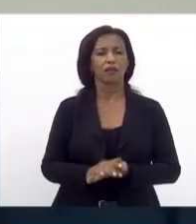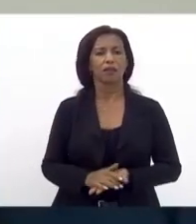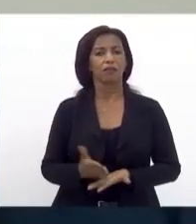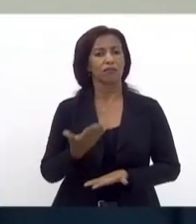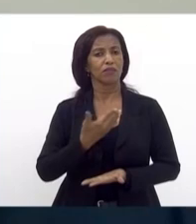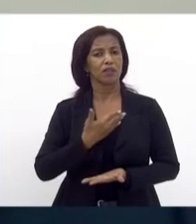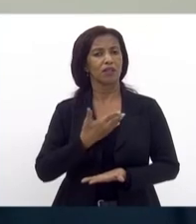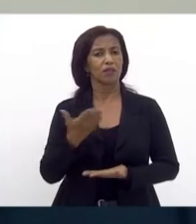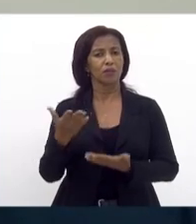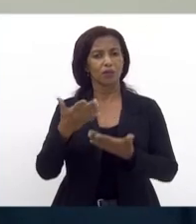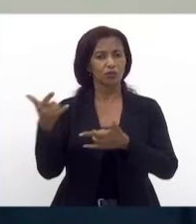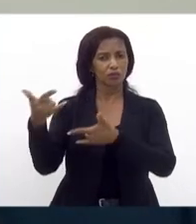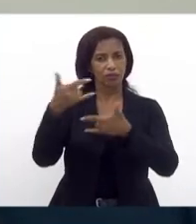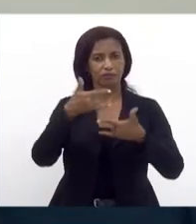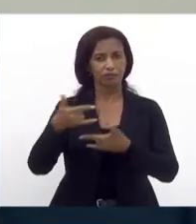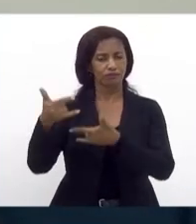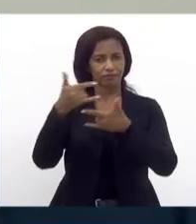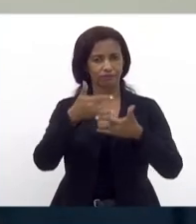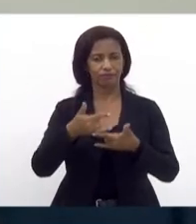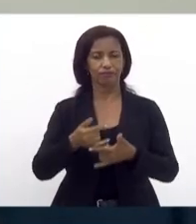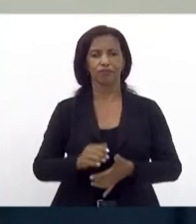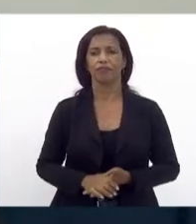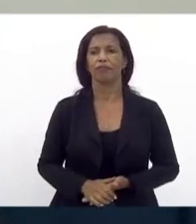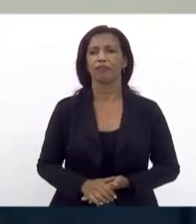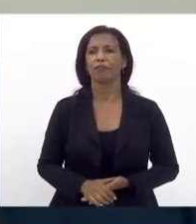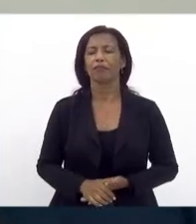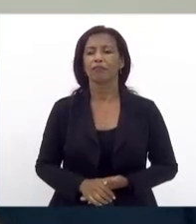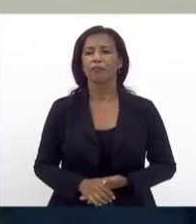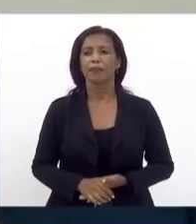companheiros que estão aqui nessa sala virtual.